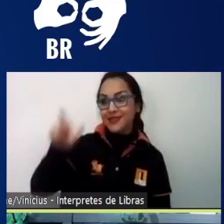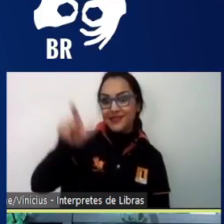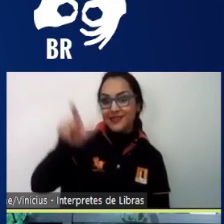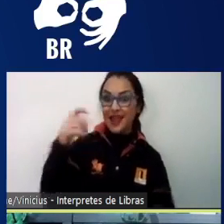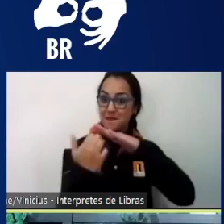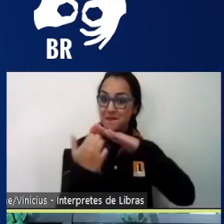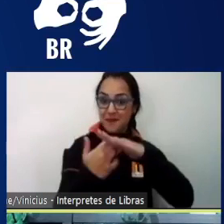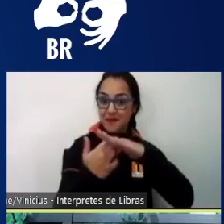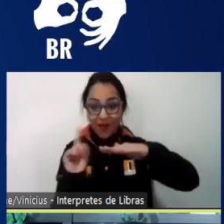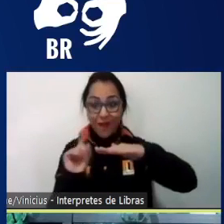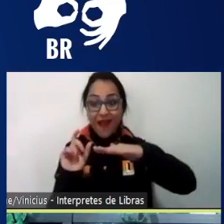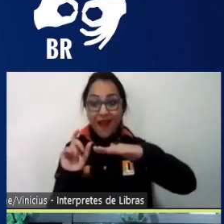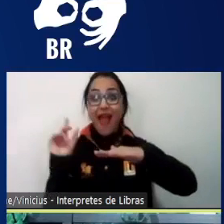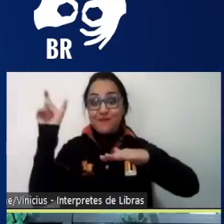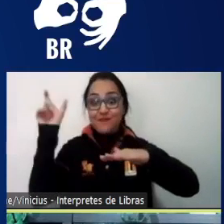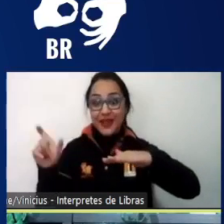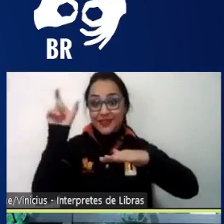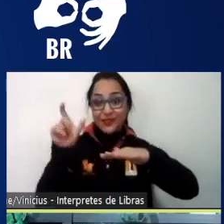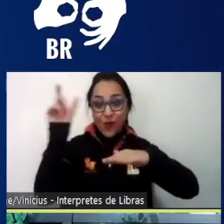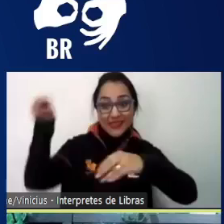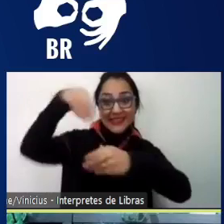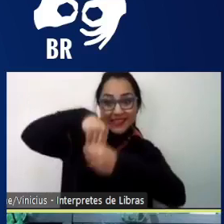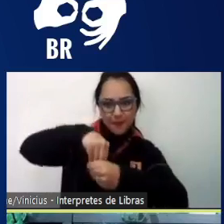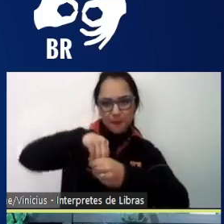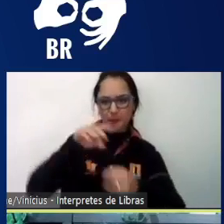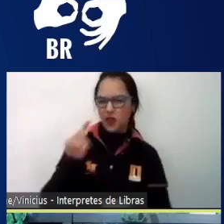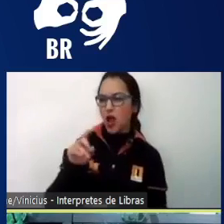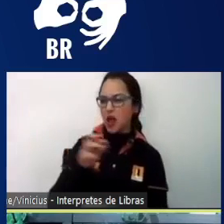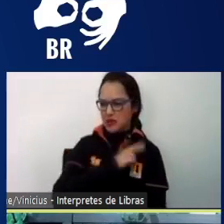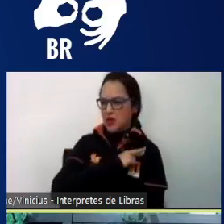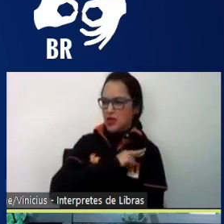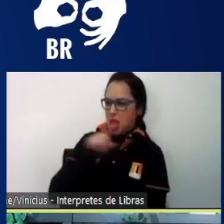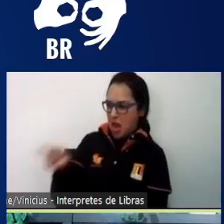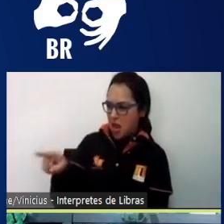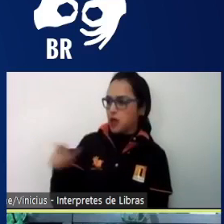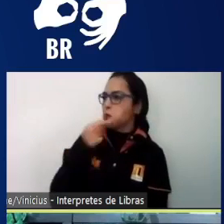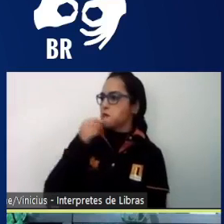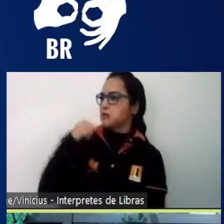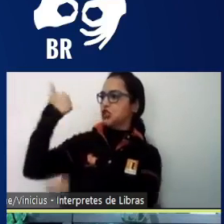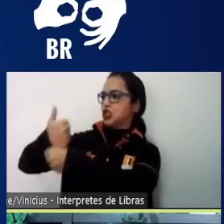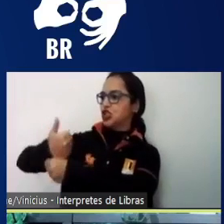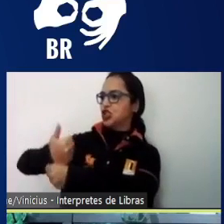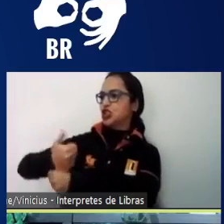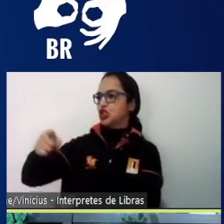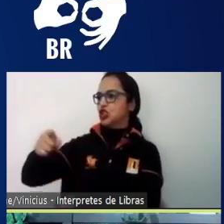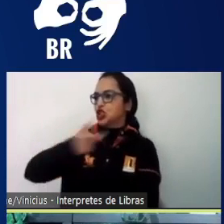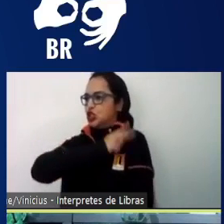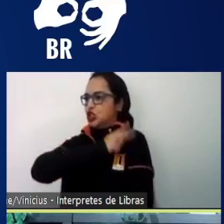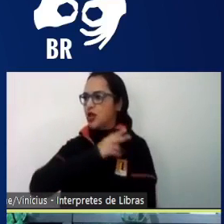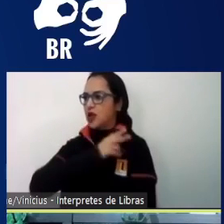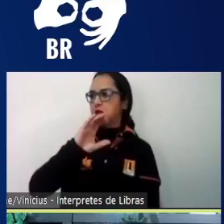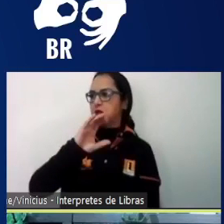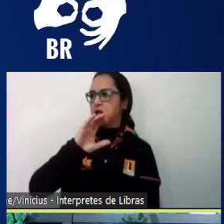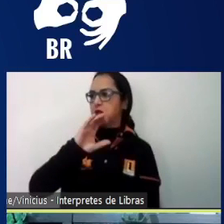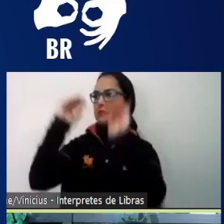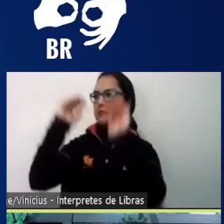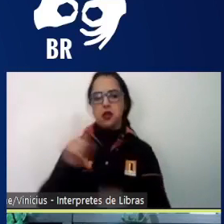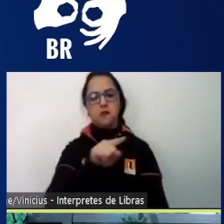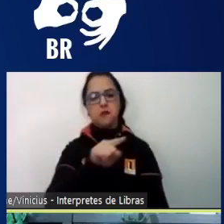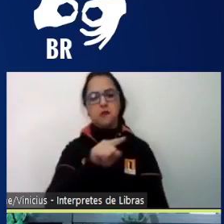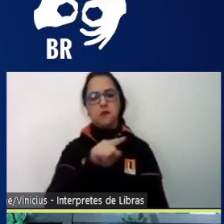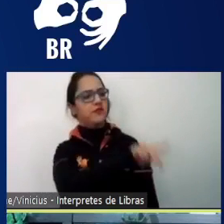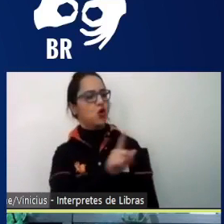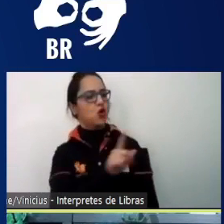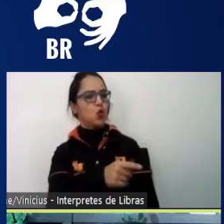responsabilidade somente delas, ou dos gerentes, dos líderes, dos CEOs. dos professores, dos diretores,